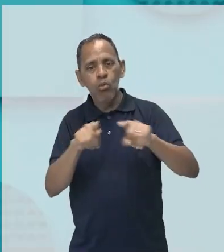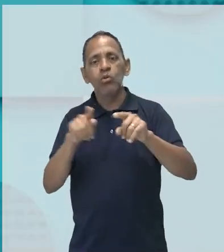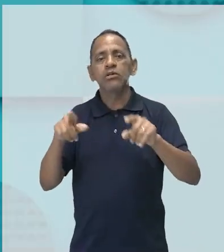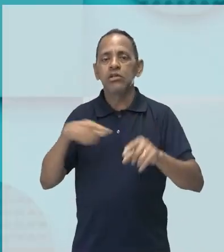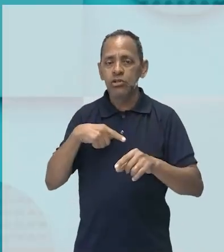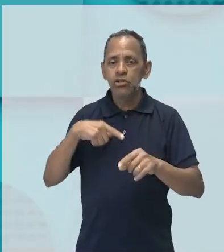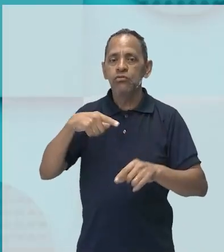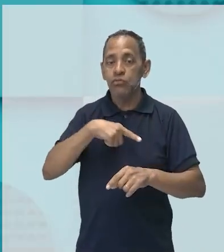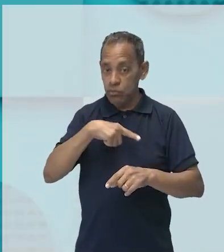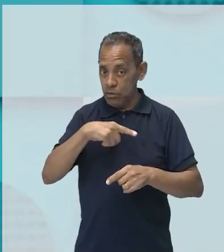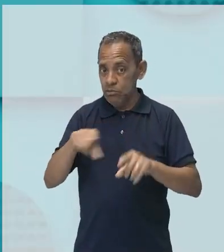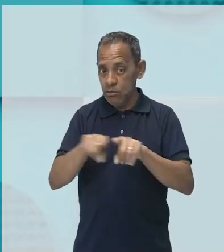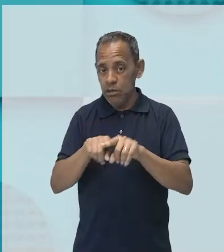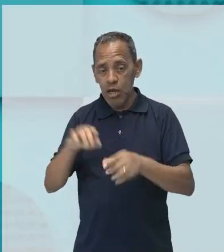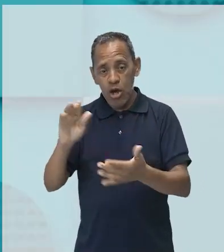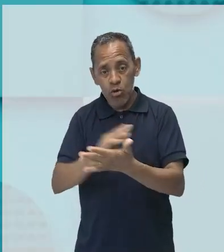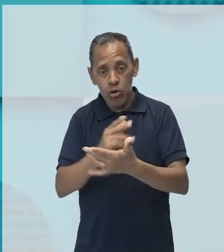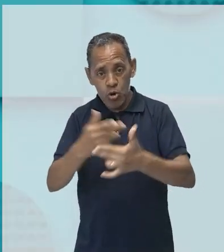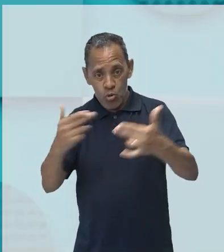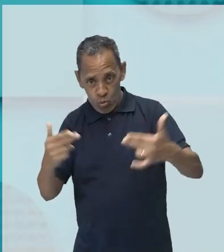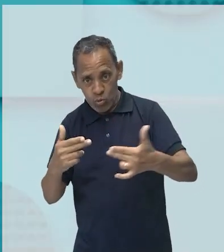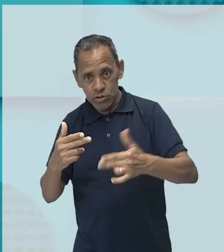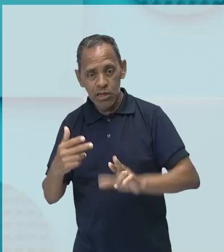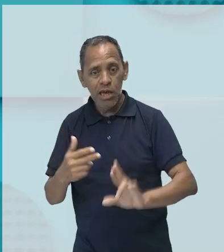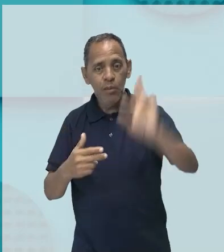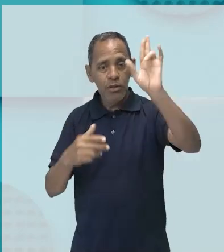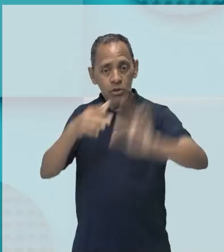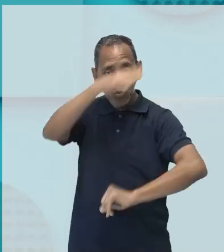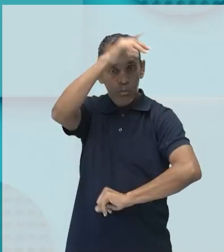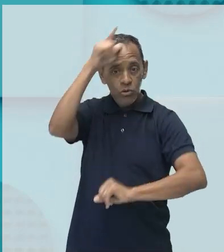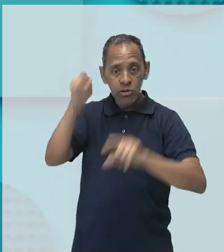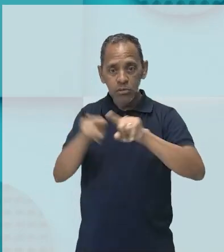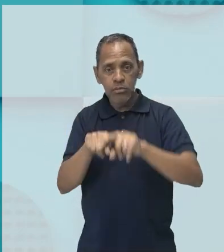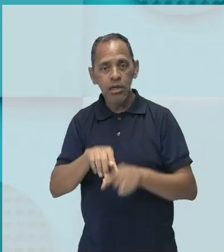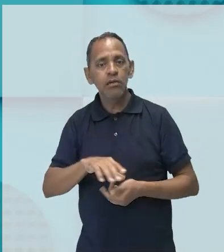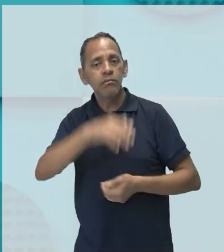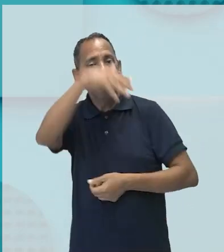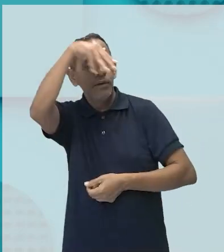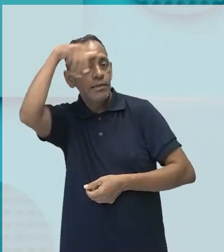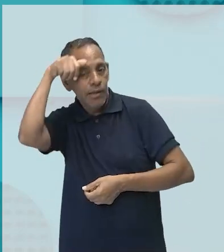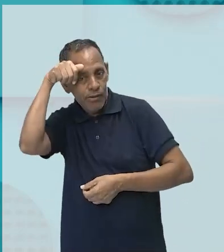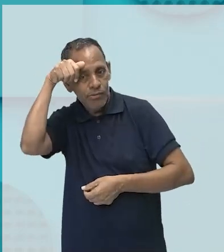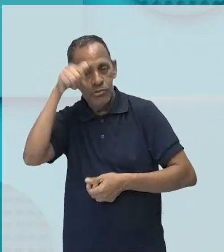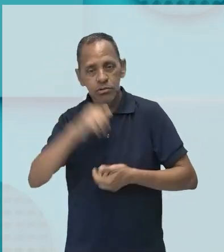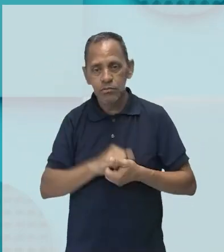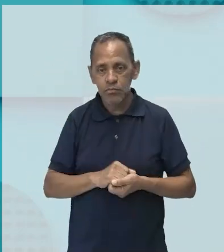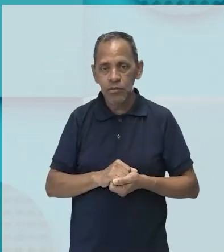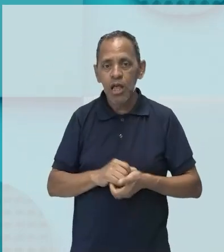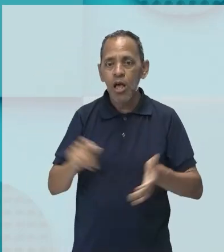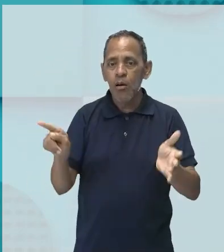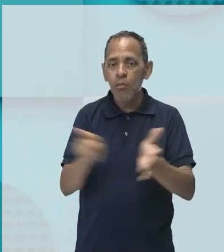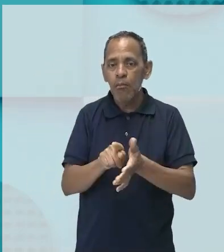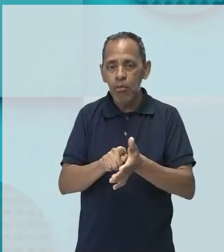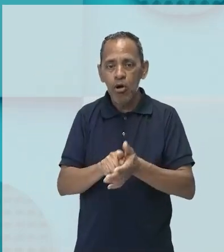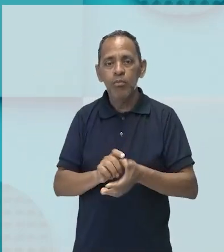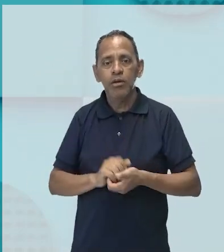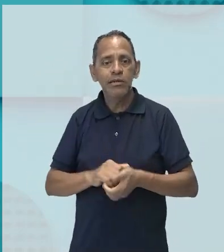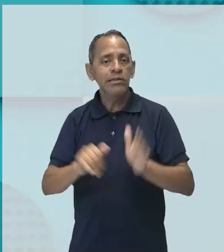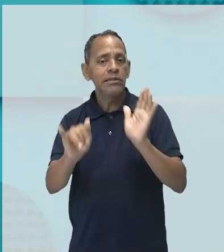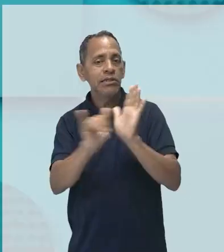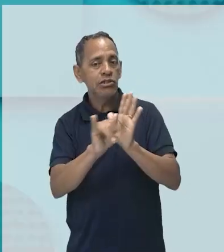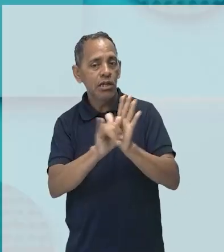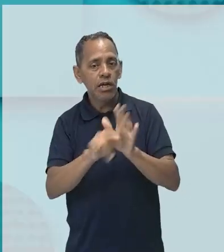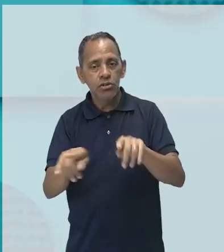também por algo que representa o Amazonas, representa Manaus, que é o cartão postal. E falamos do